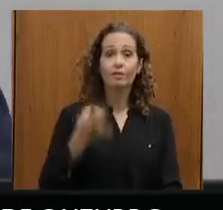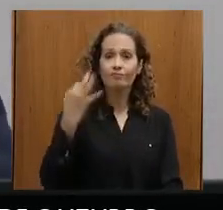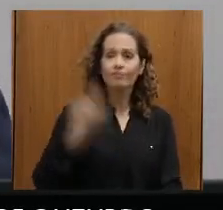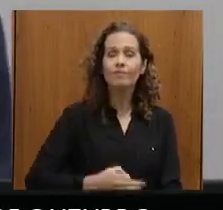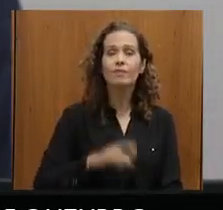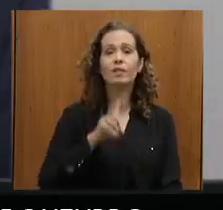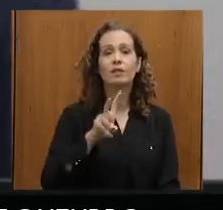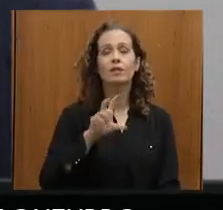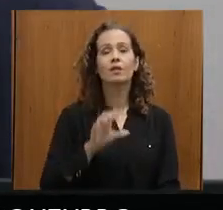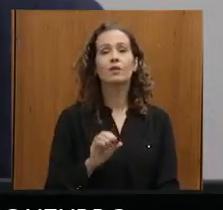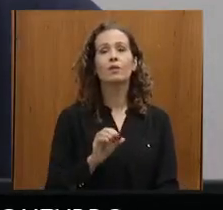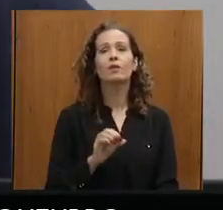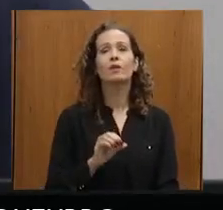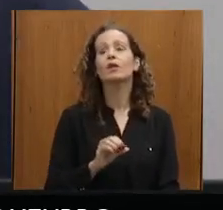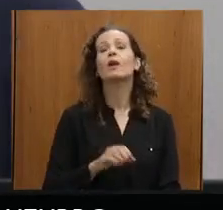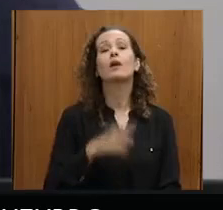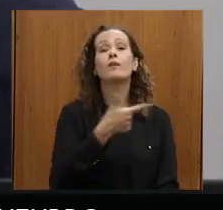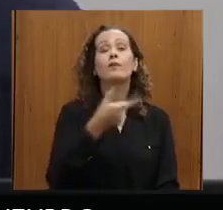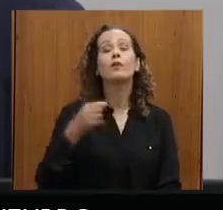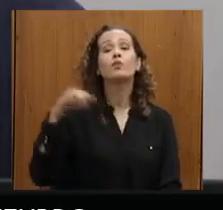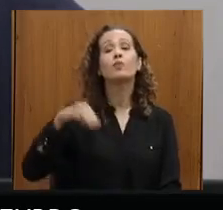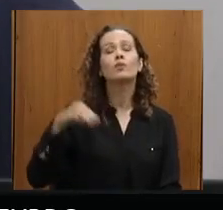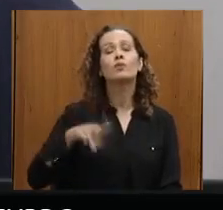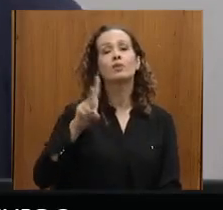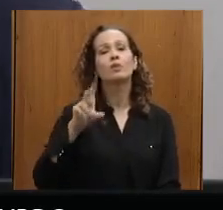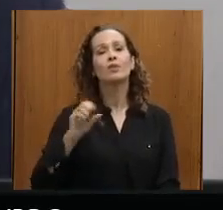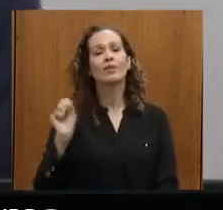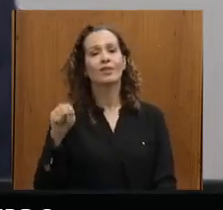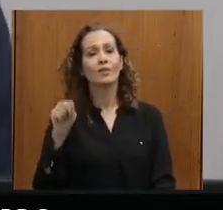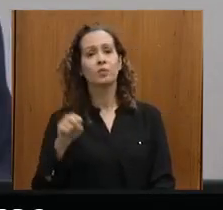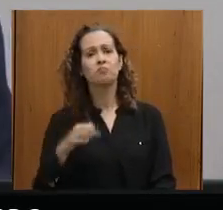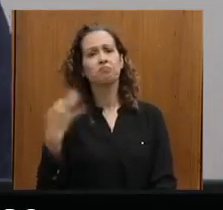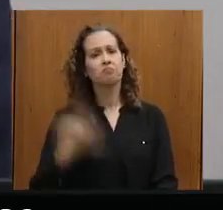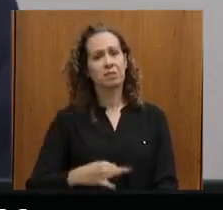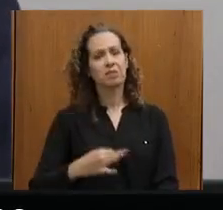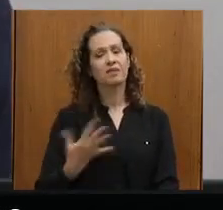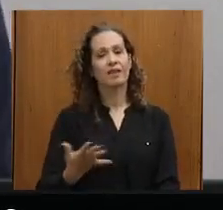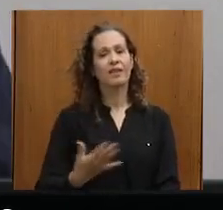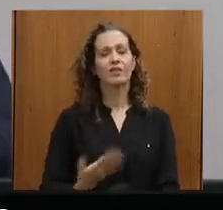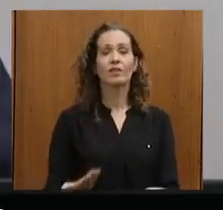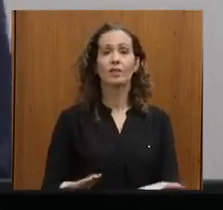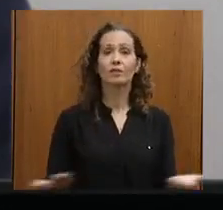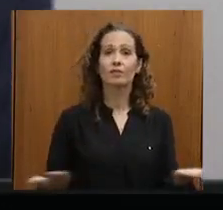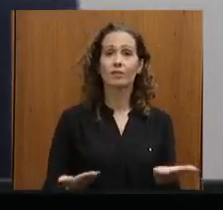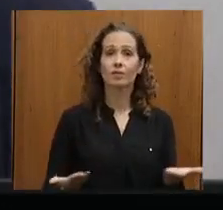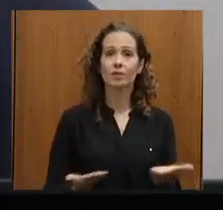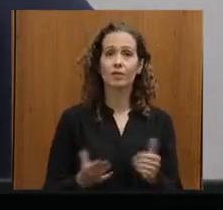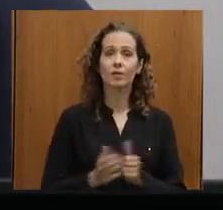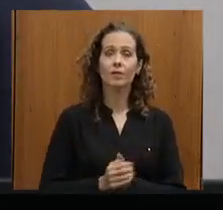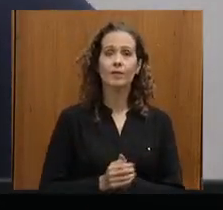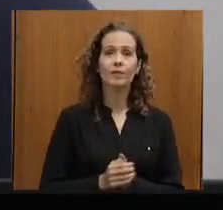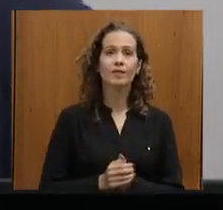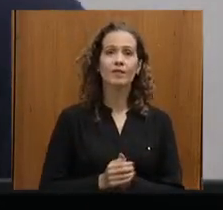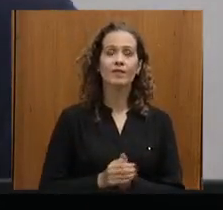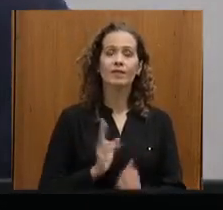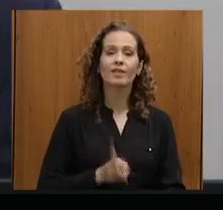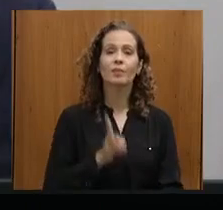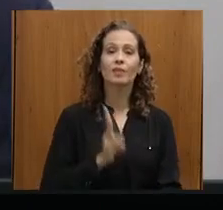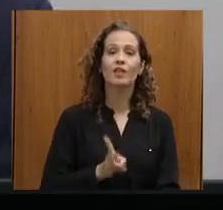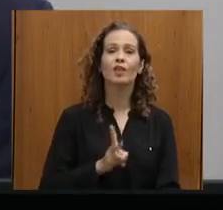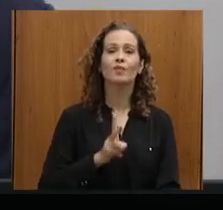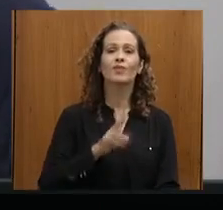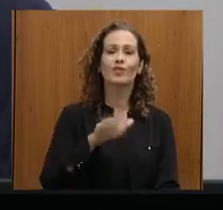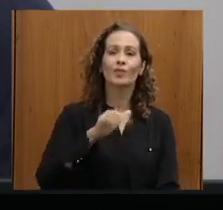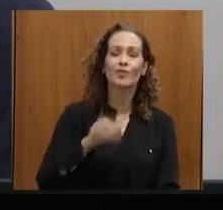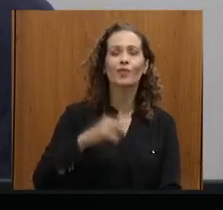50 segundos, passo a palavra depois de agradecer ao deprocurador, toda hora eu chamo de deputado, ao